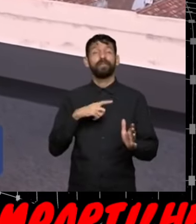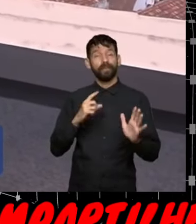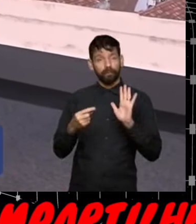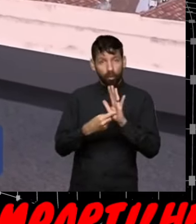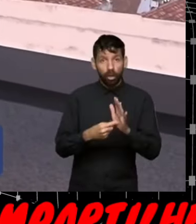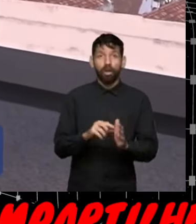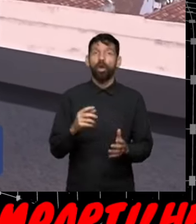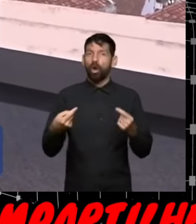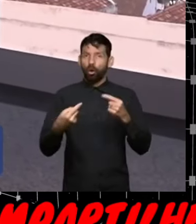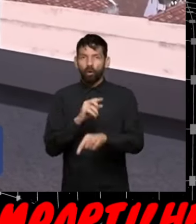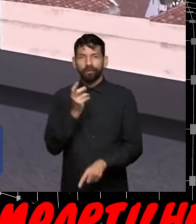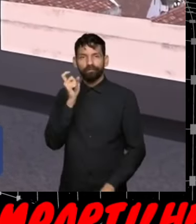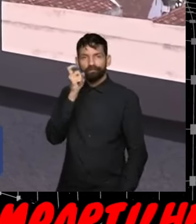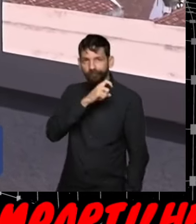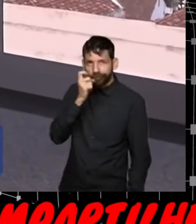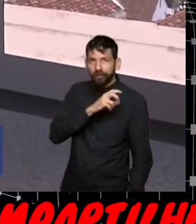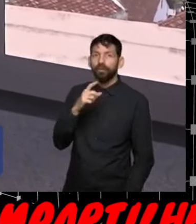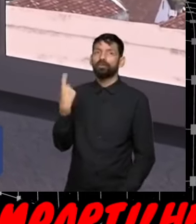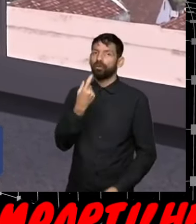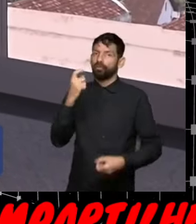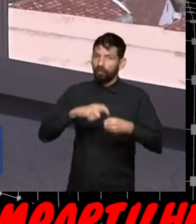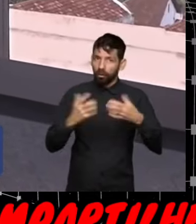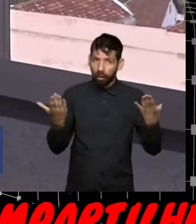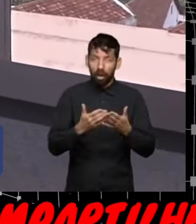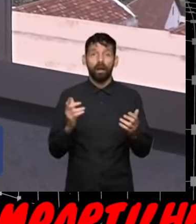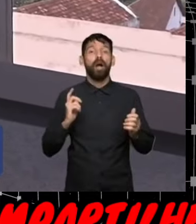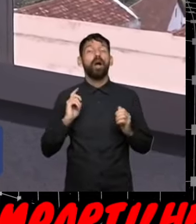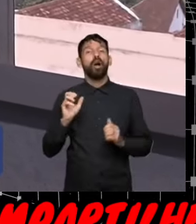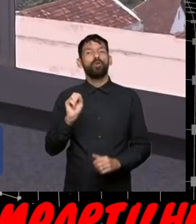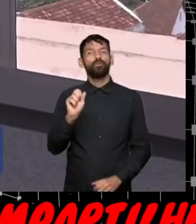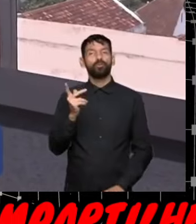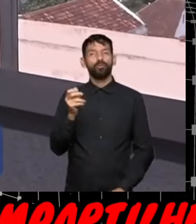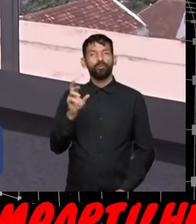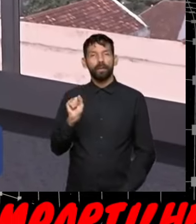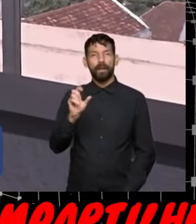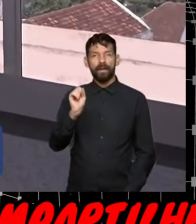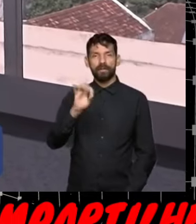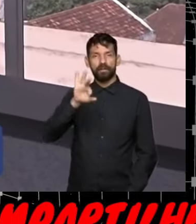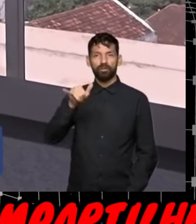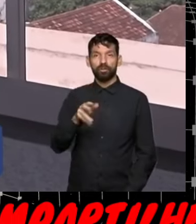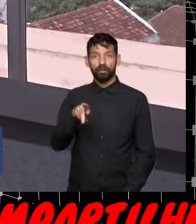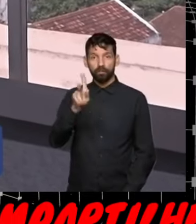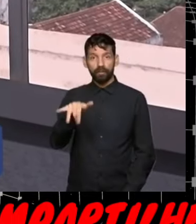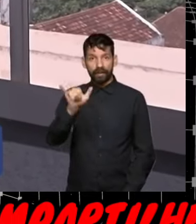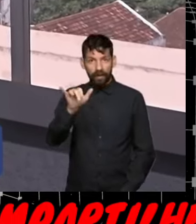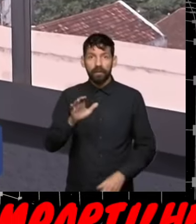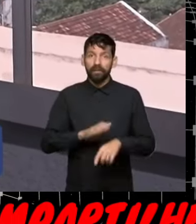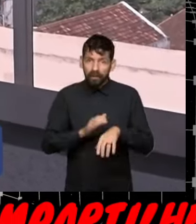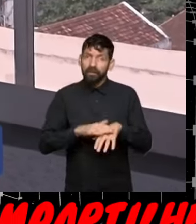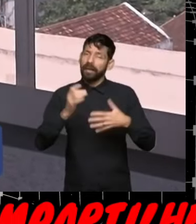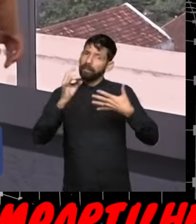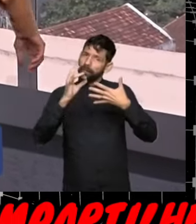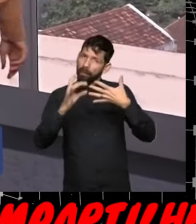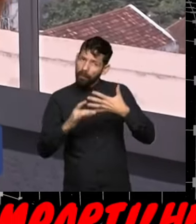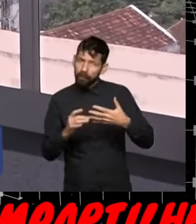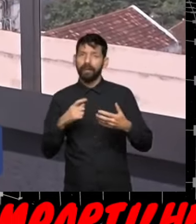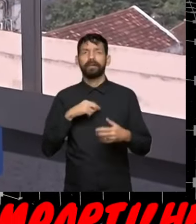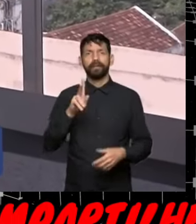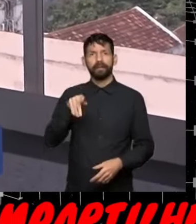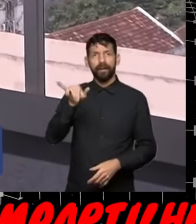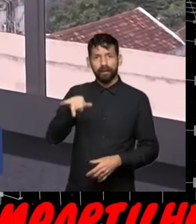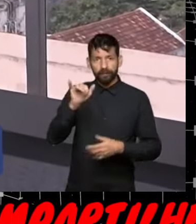de injúria e calúnia. Nós voltamos, então, ao Supremo para falar mais uma vez com a Kelly Oliveira. Ela tem detalhes para a gente.